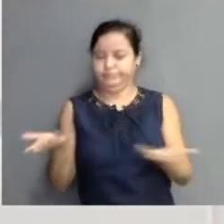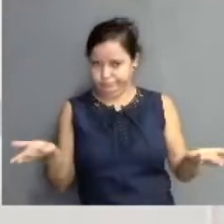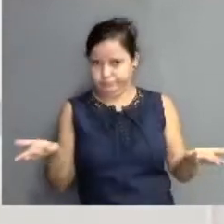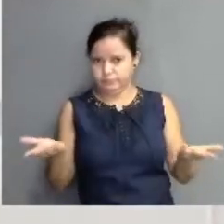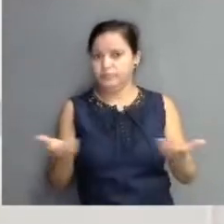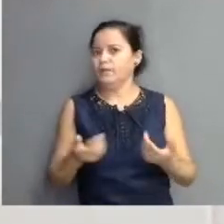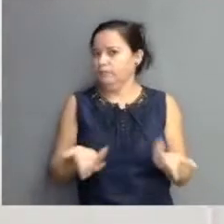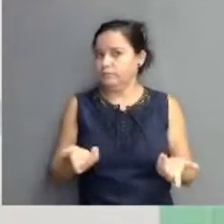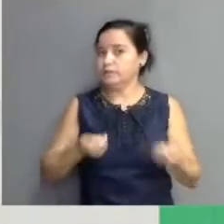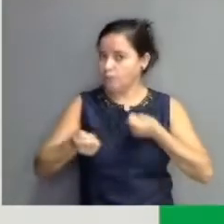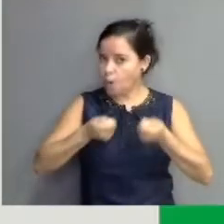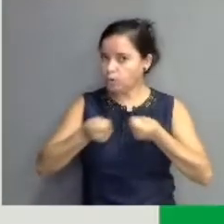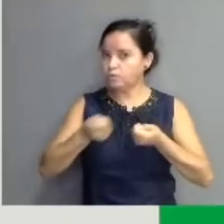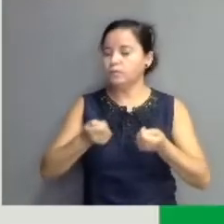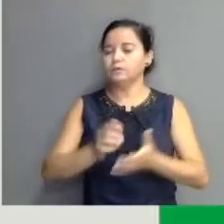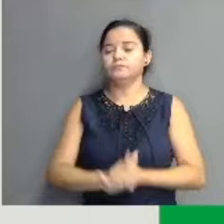Unidos,